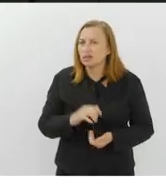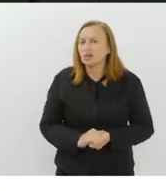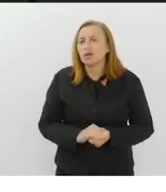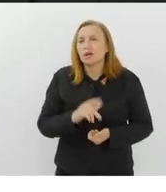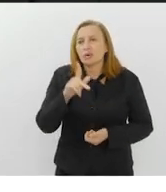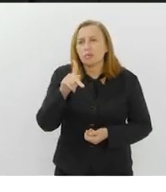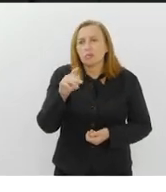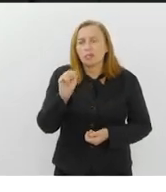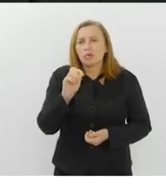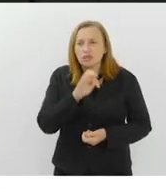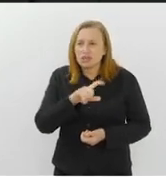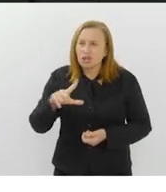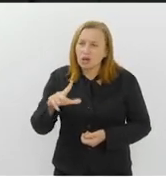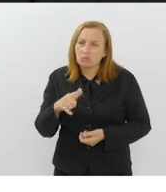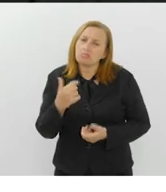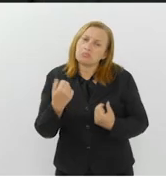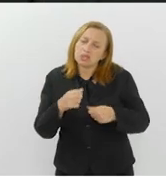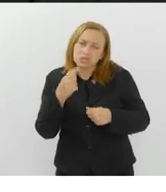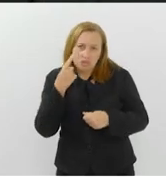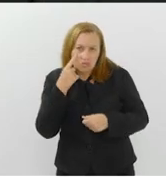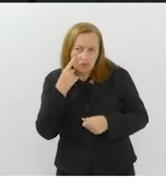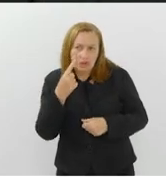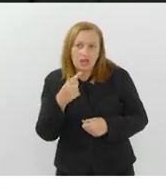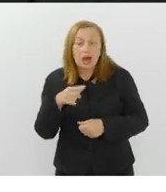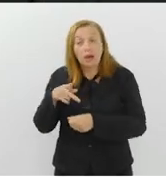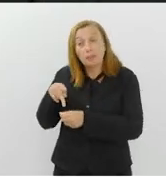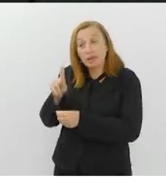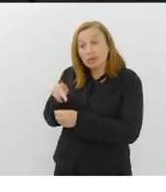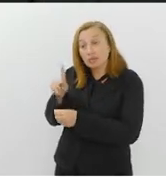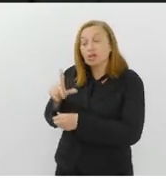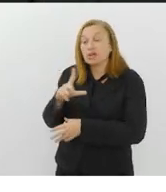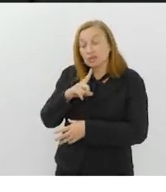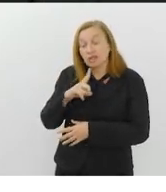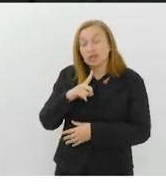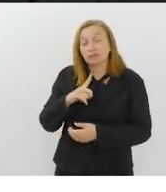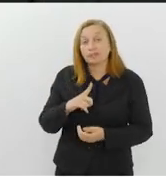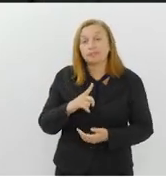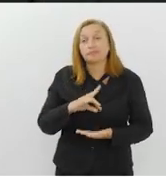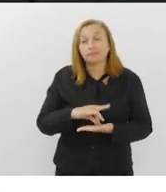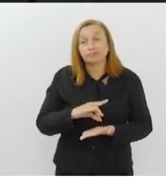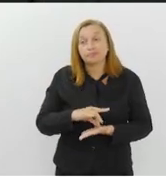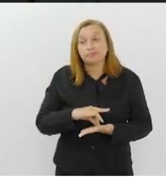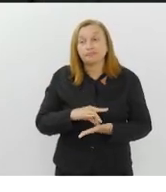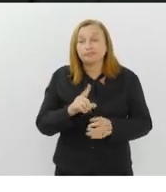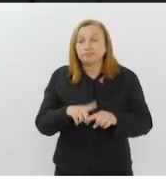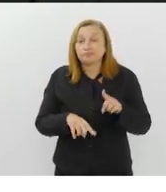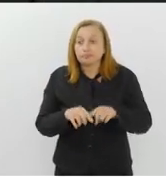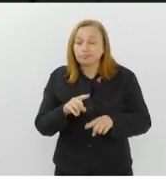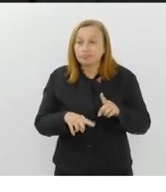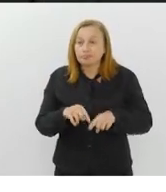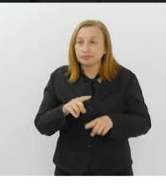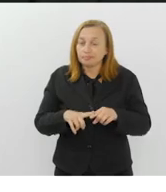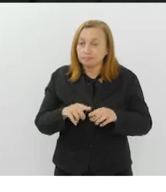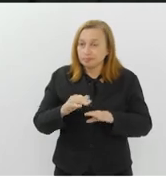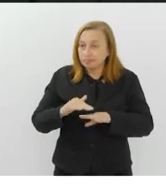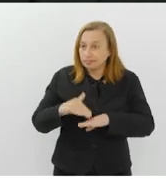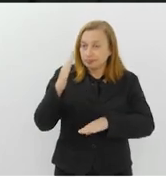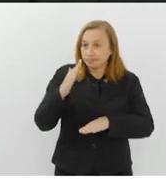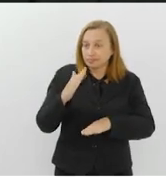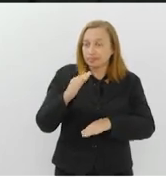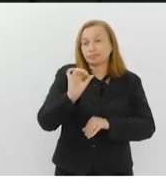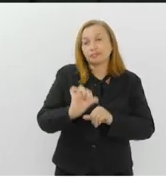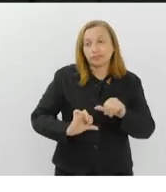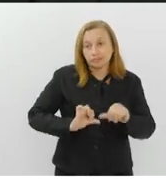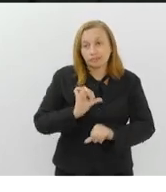eu preciso verificar. Com relação à Petrobras, ela tinha, um produto que era uma autogestão, e aí ela